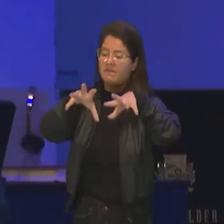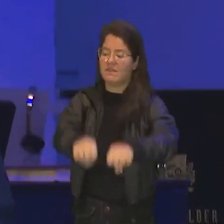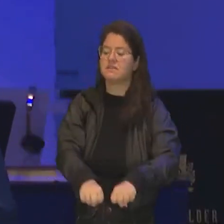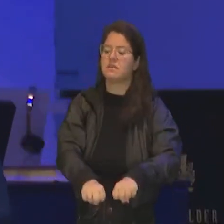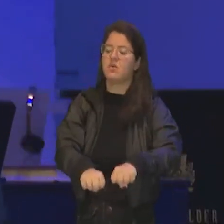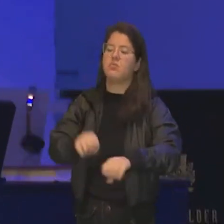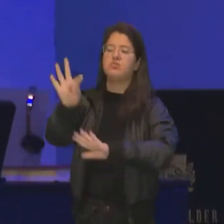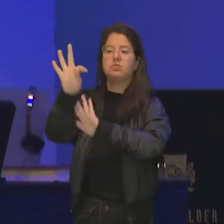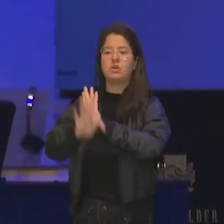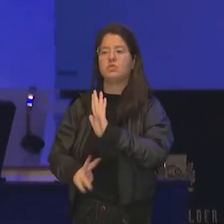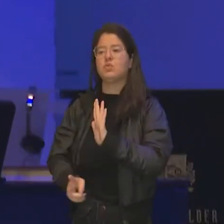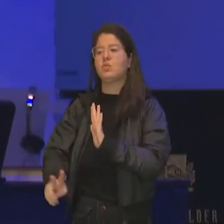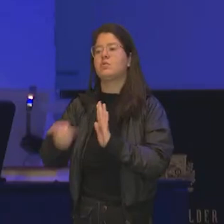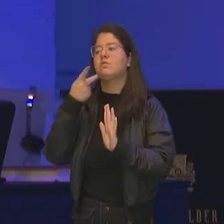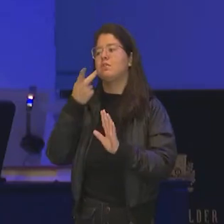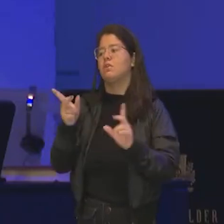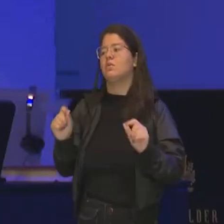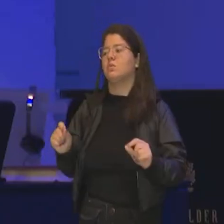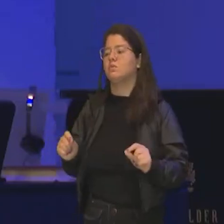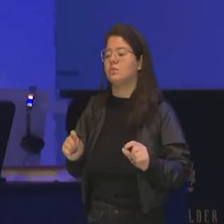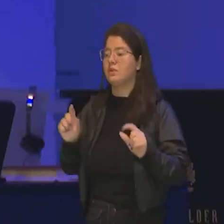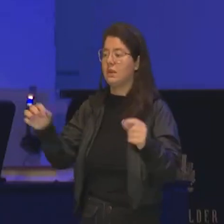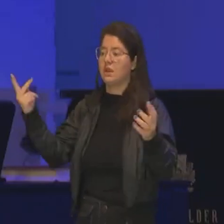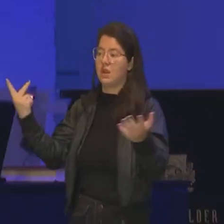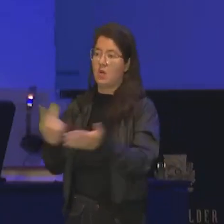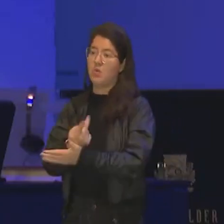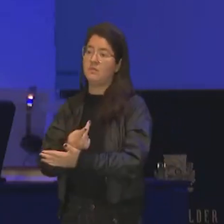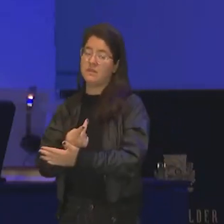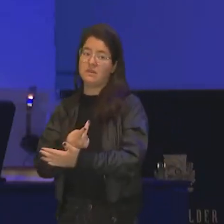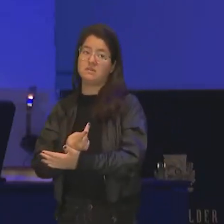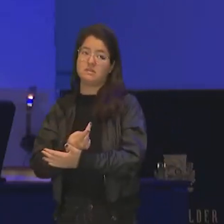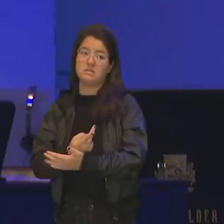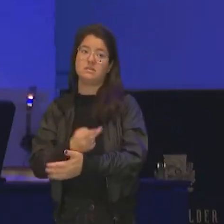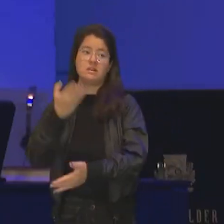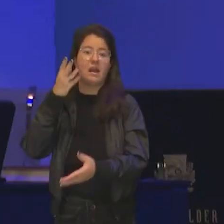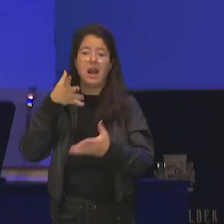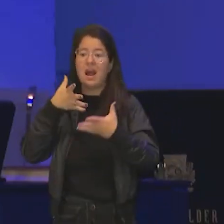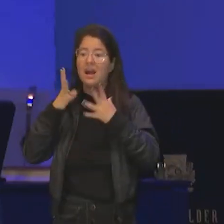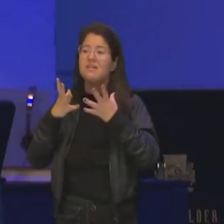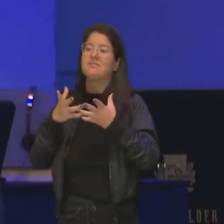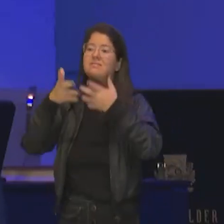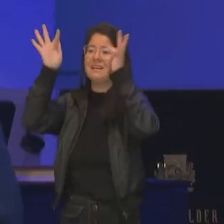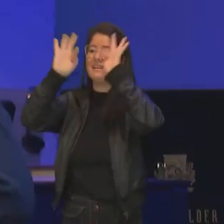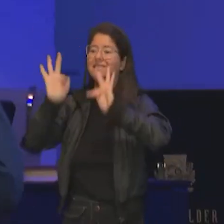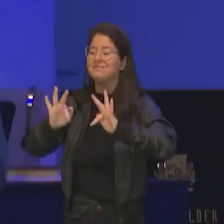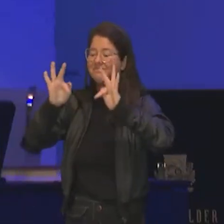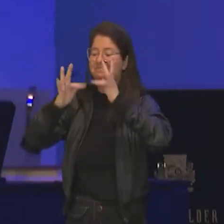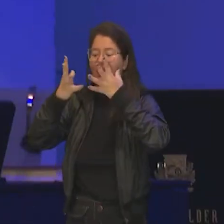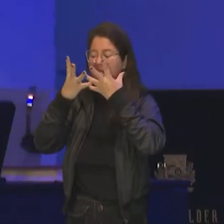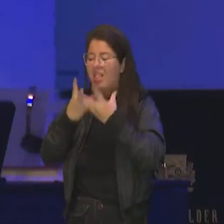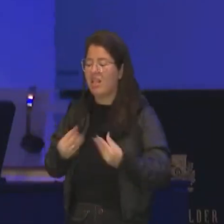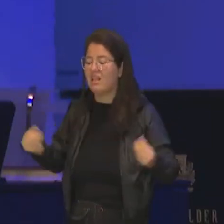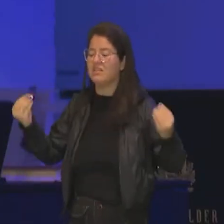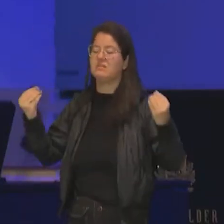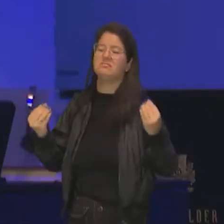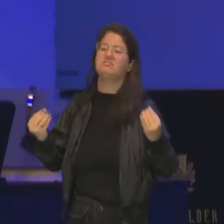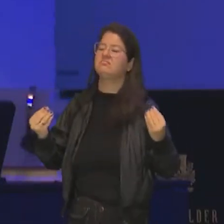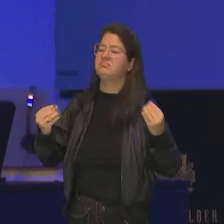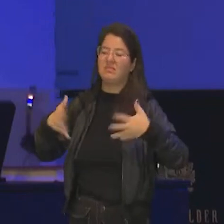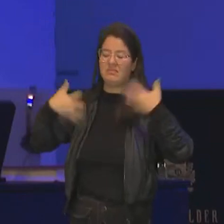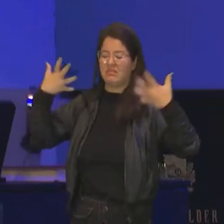o texto continua dizendo o que aconteceria: a perda da alegria, a perda do folguedo,